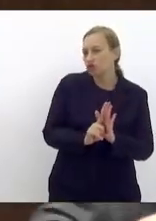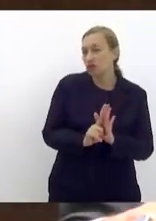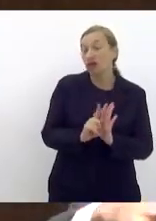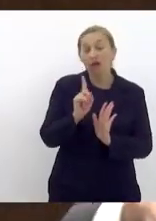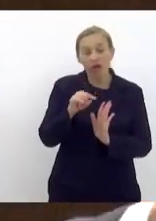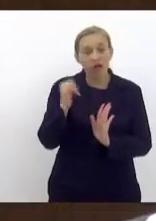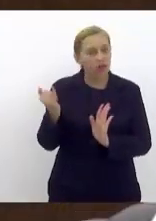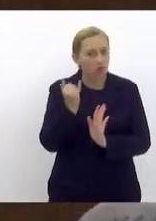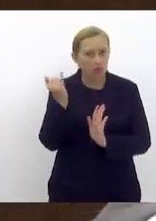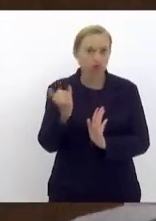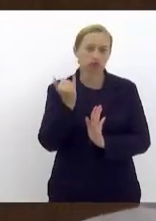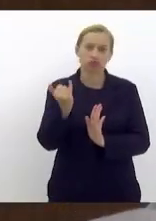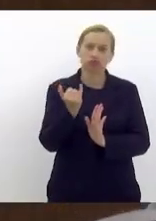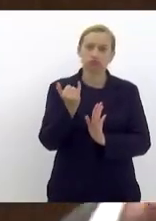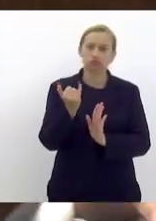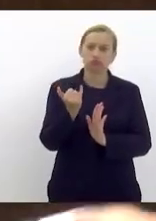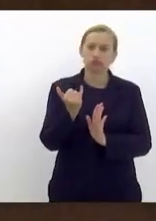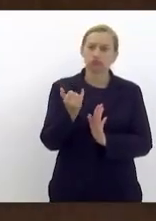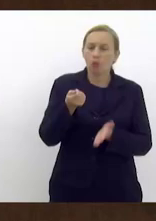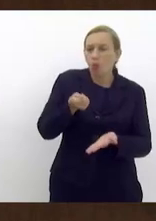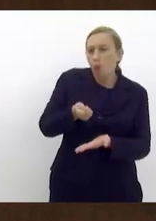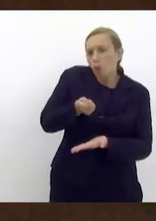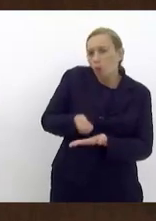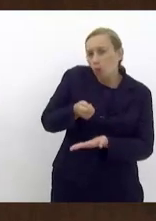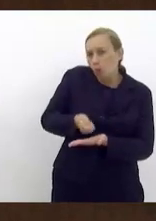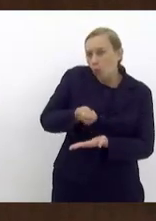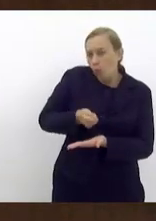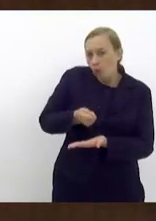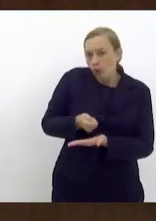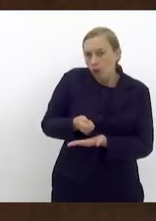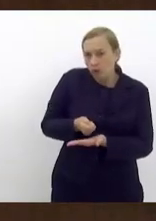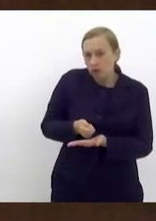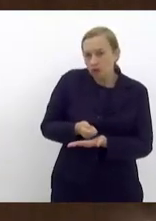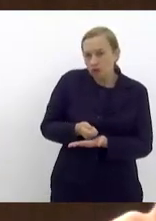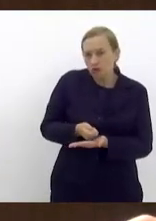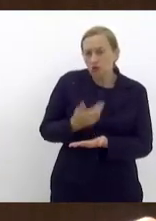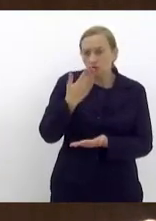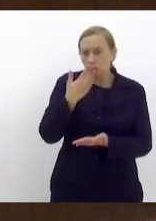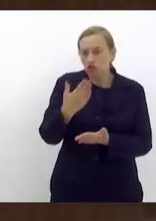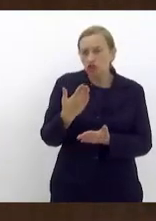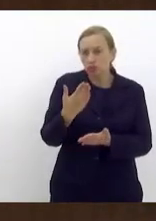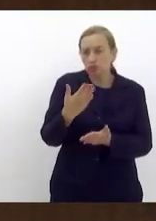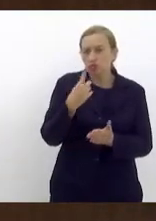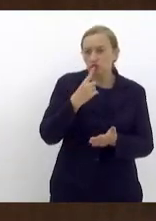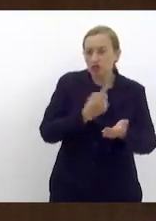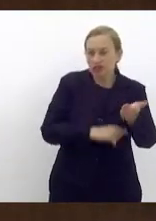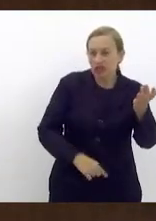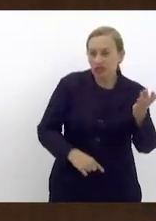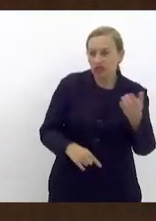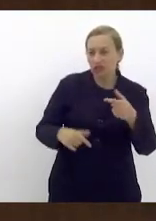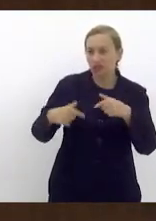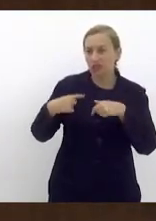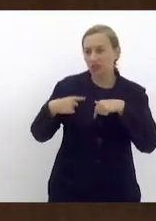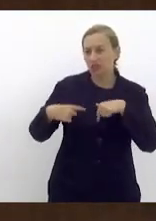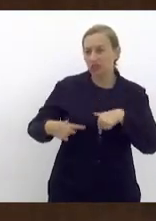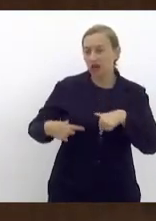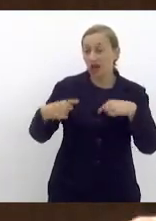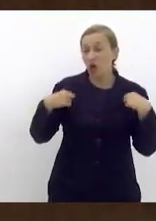muito meritório ao tornar obrigatório a inserção do tipo sanguíneo nos uniformes. Mas eu queria